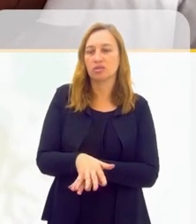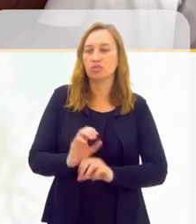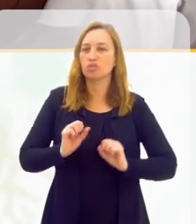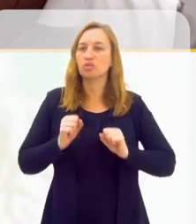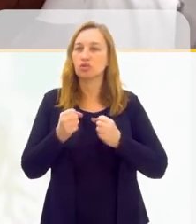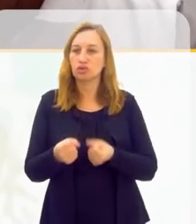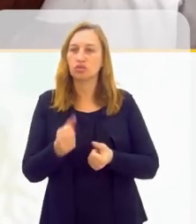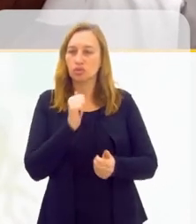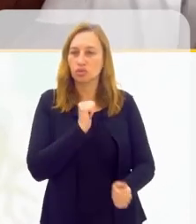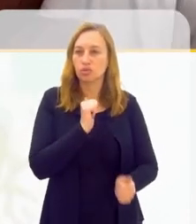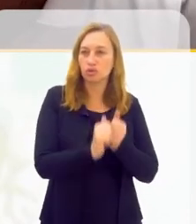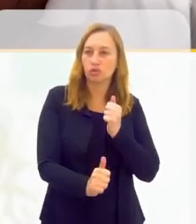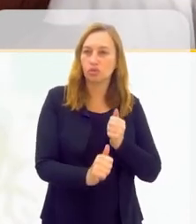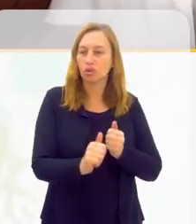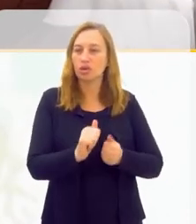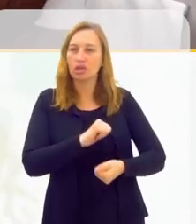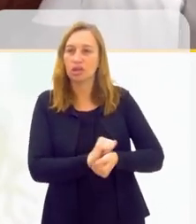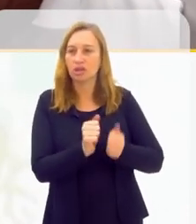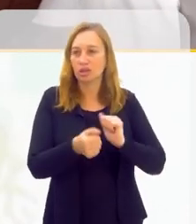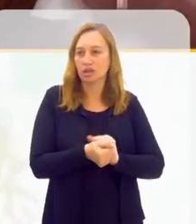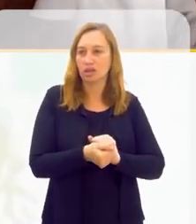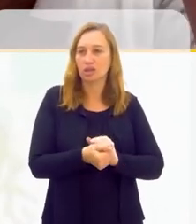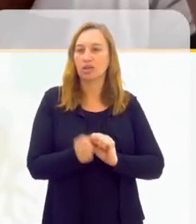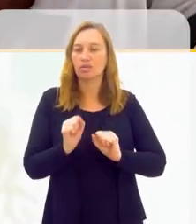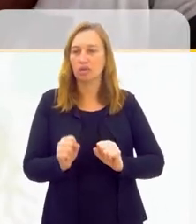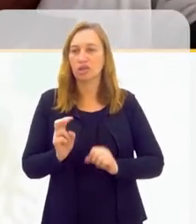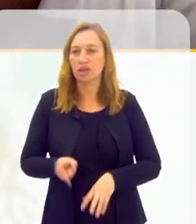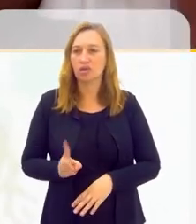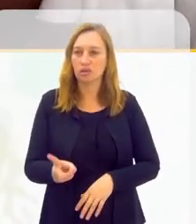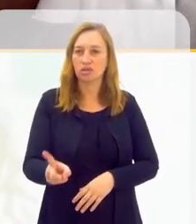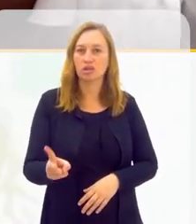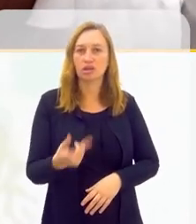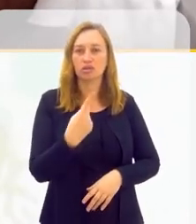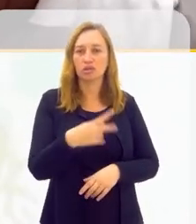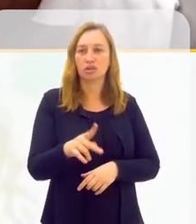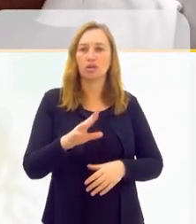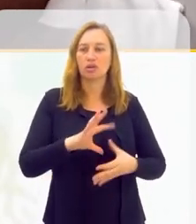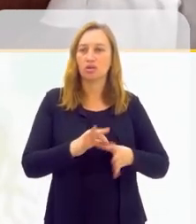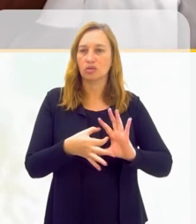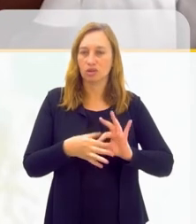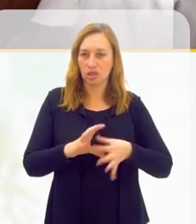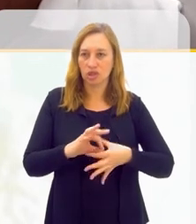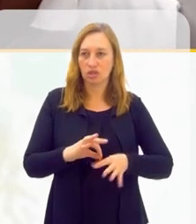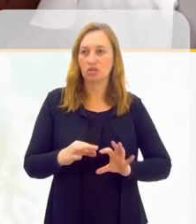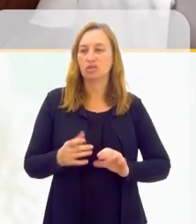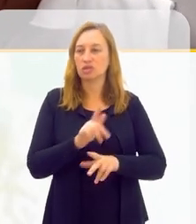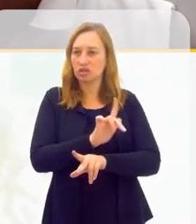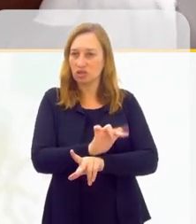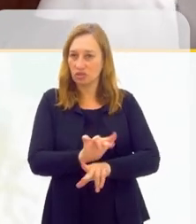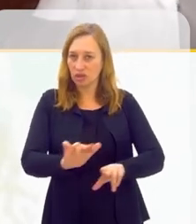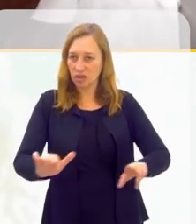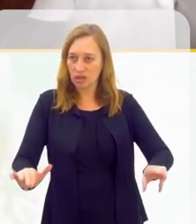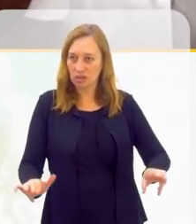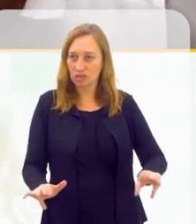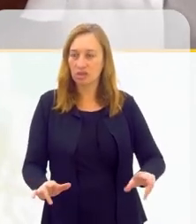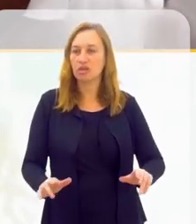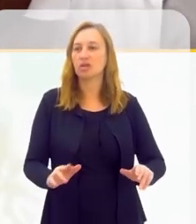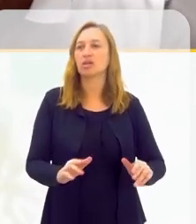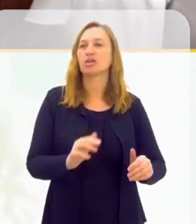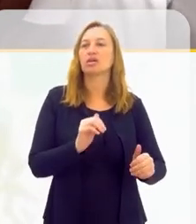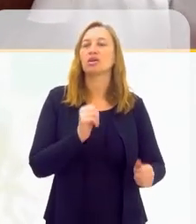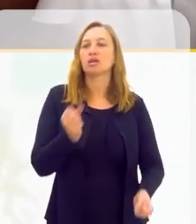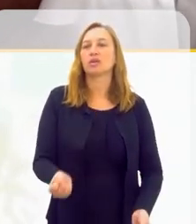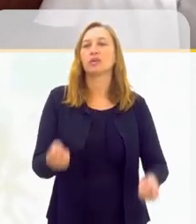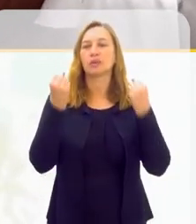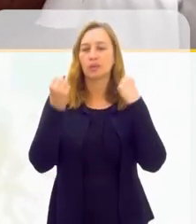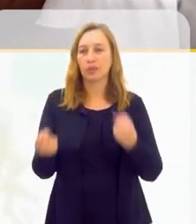através do desporto e de forma depois a poderem dar continuidade nos seus contextos profissionais, que são muito diversos, desde a educação